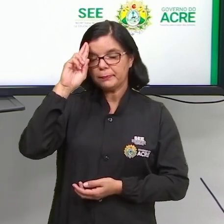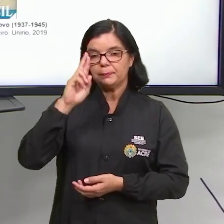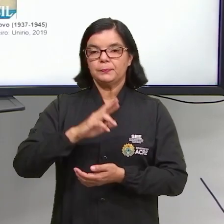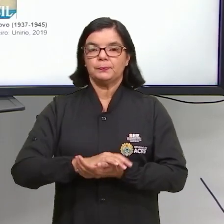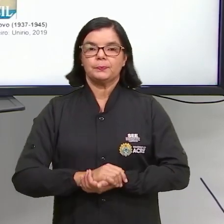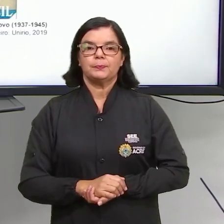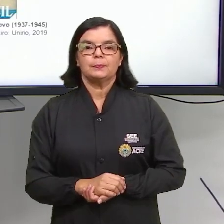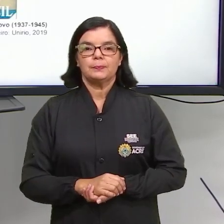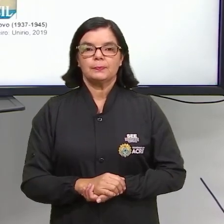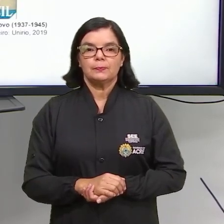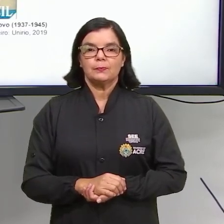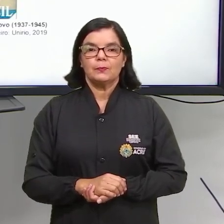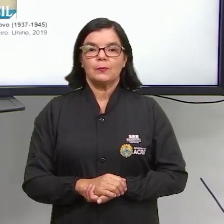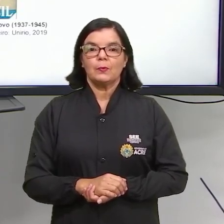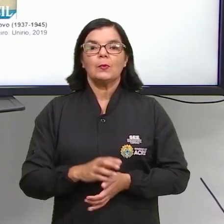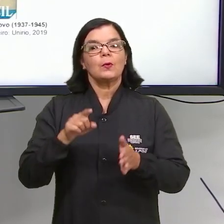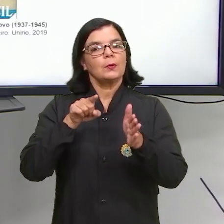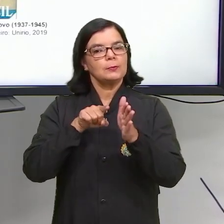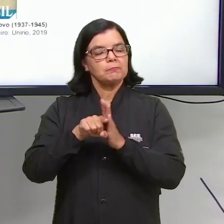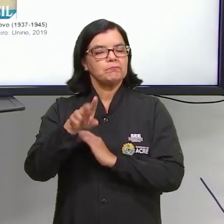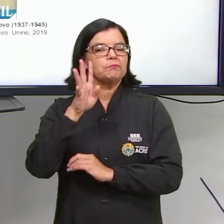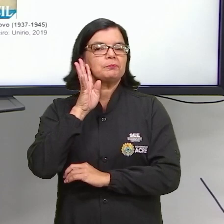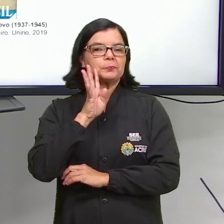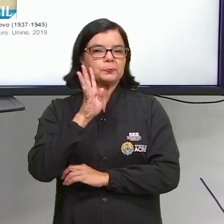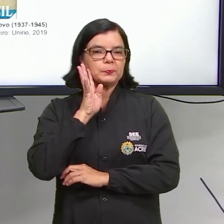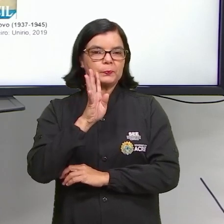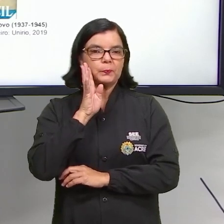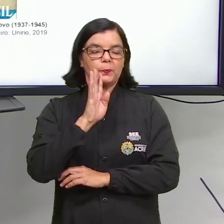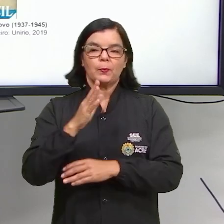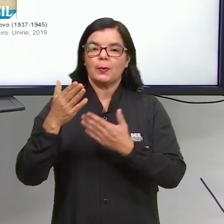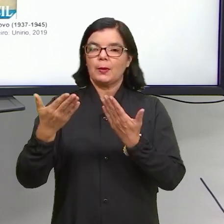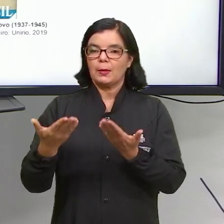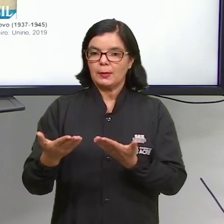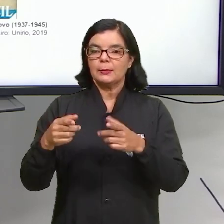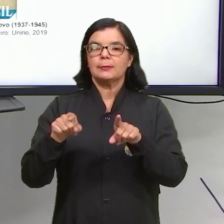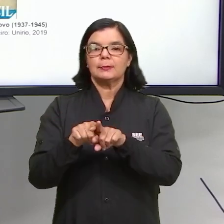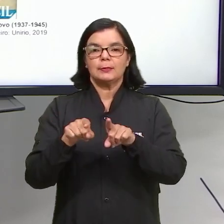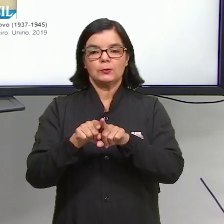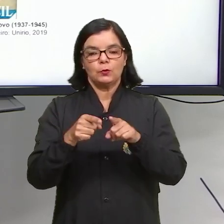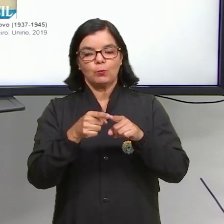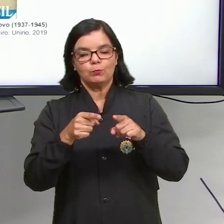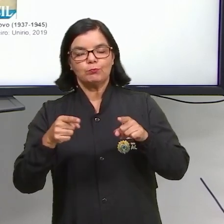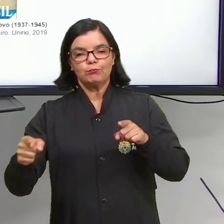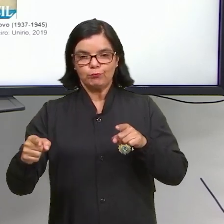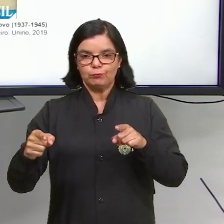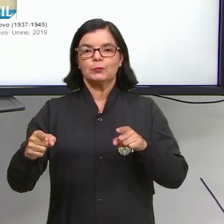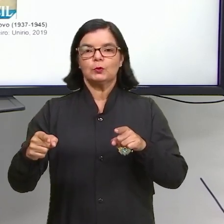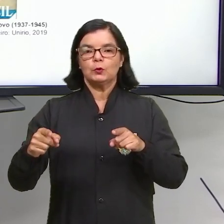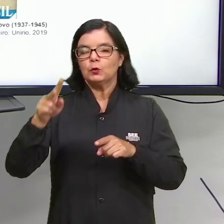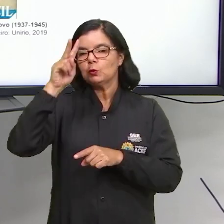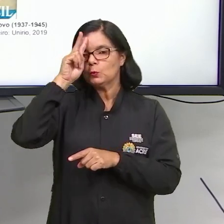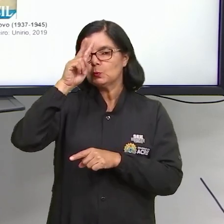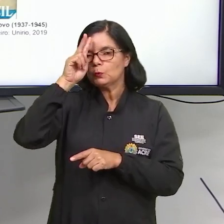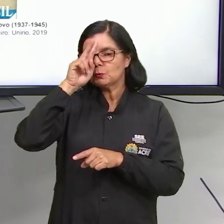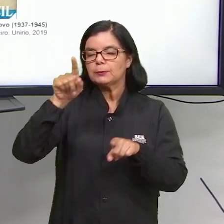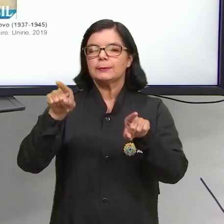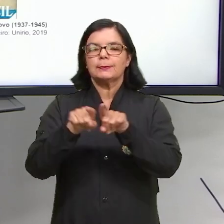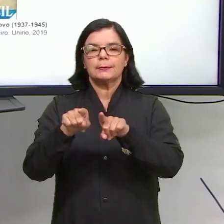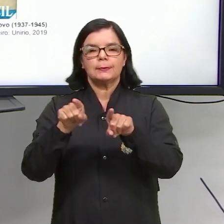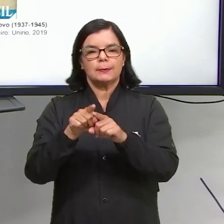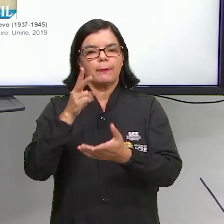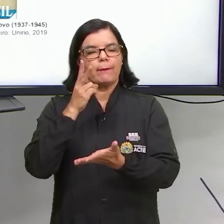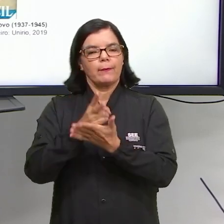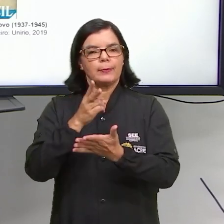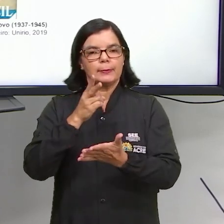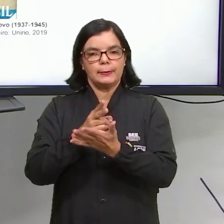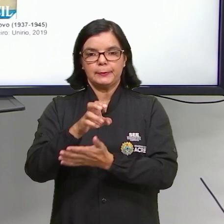aqui na tela. Olha que questão legal. Essa questão, ela é de um período histórico que sempre cai no Enem. Todo ano a gente tem